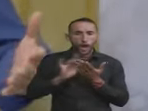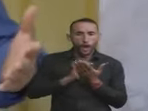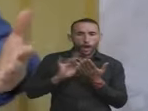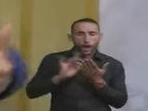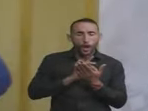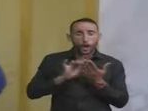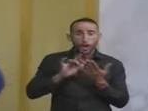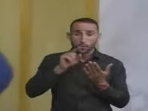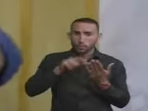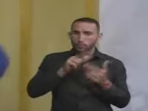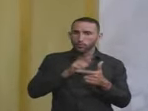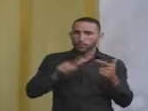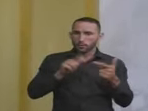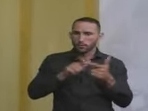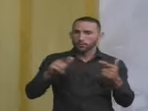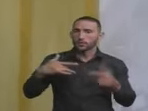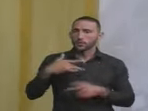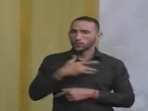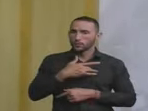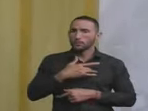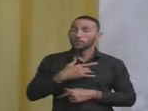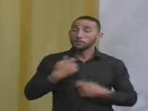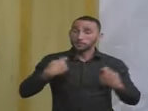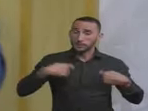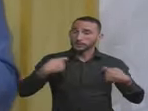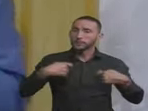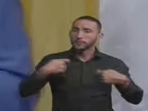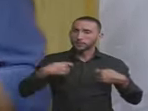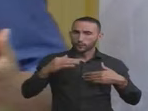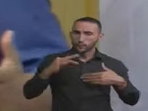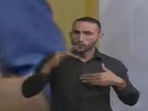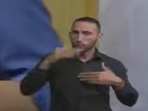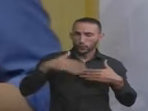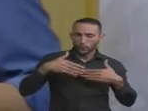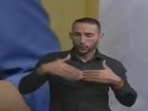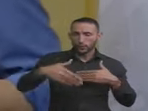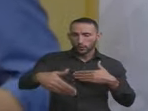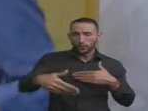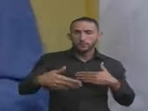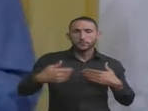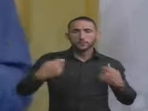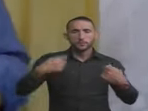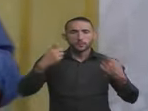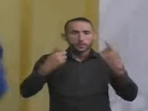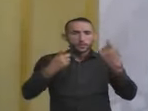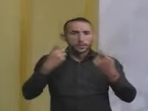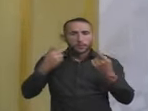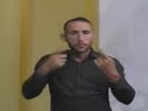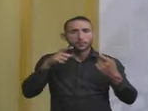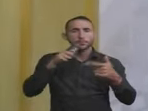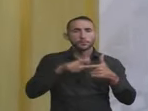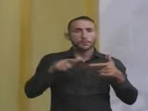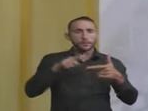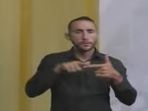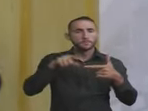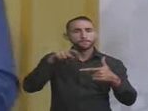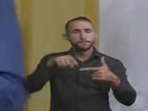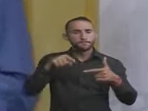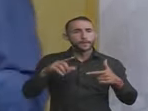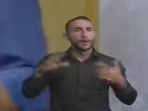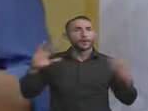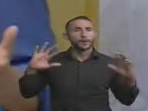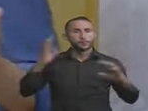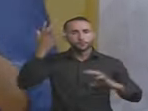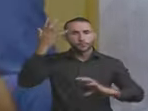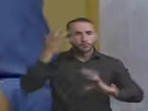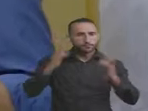Inclusive, eu acho que daqui para frente precisa começar a se preocupar com esta situação e